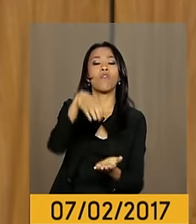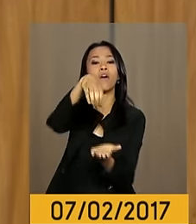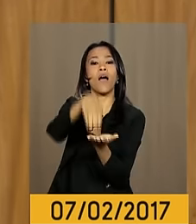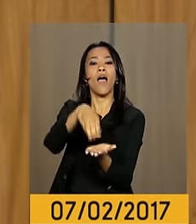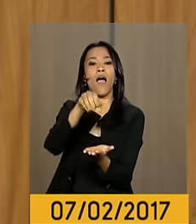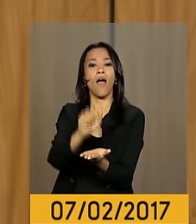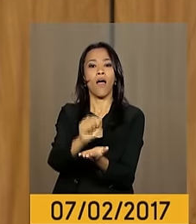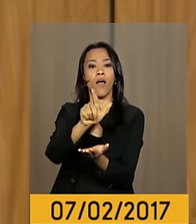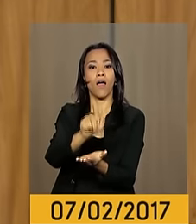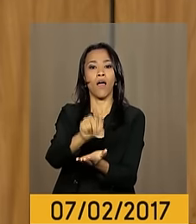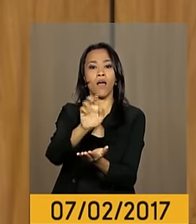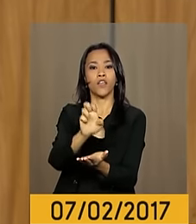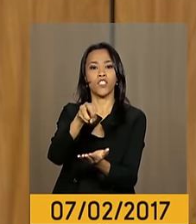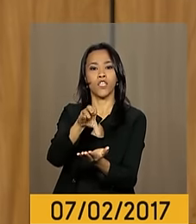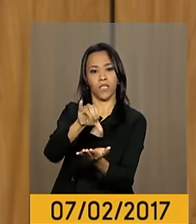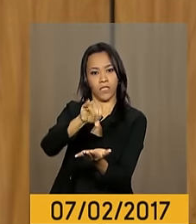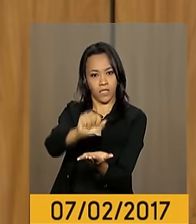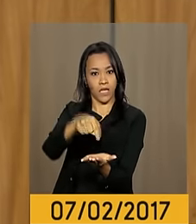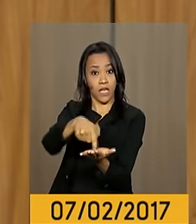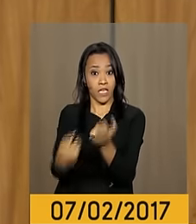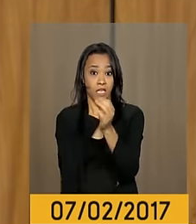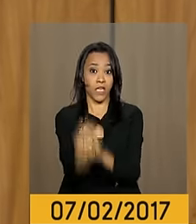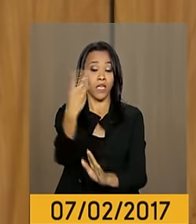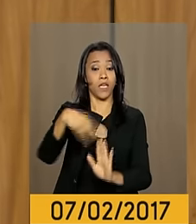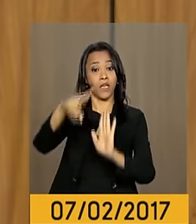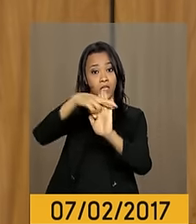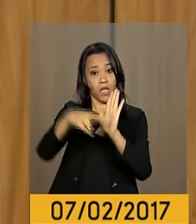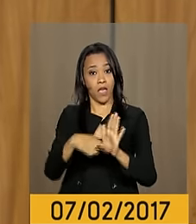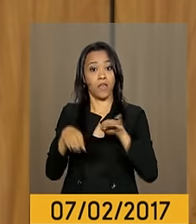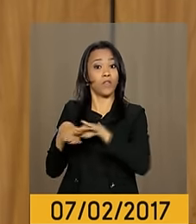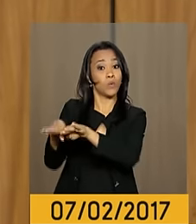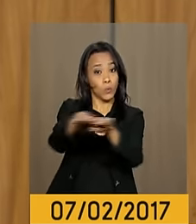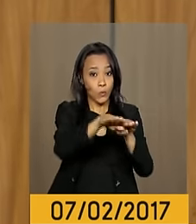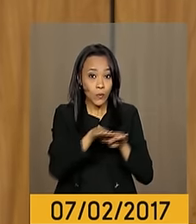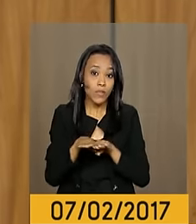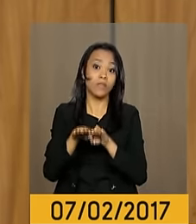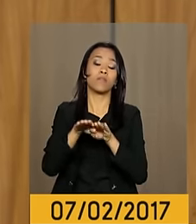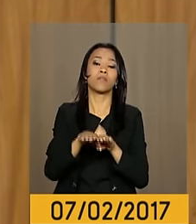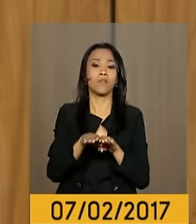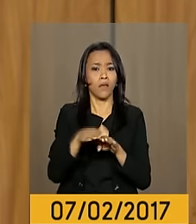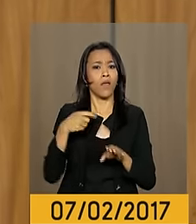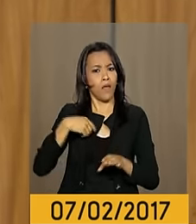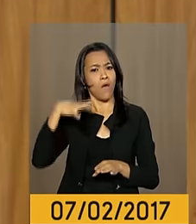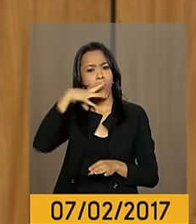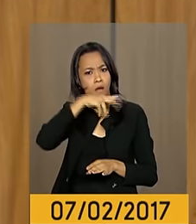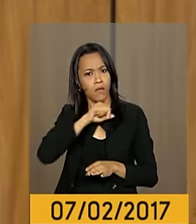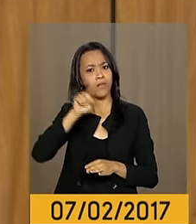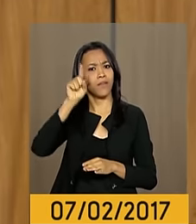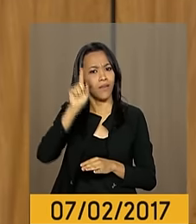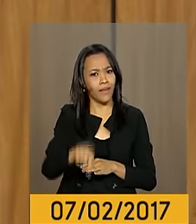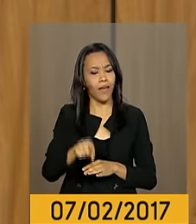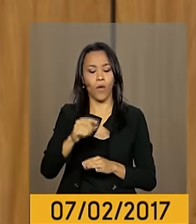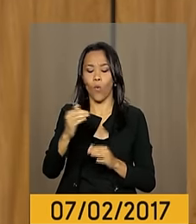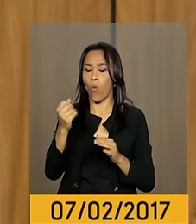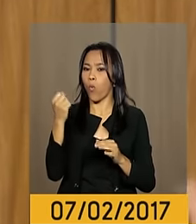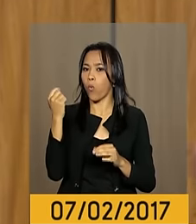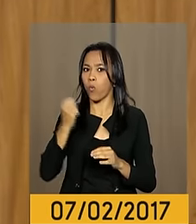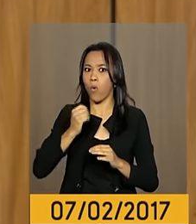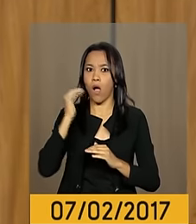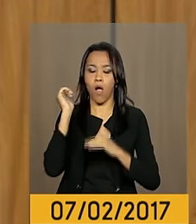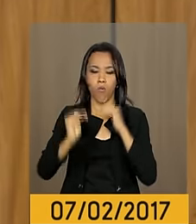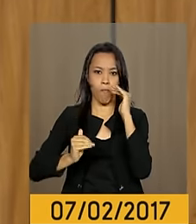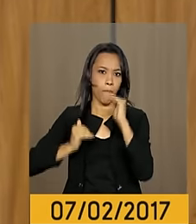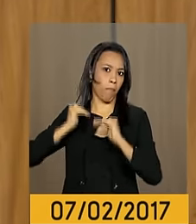que gere padrões únicos técnicos sanitários e fitossanitários eu acho que será outro salto